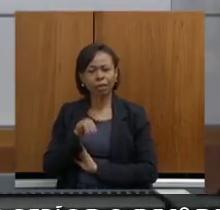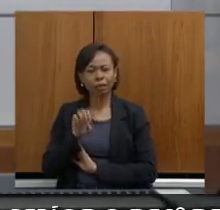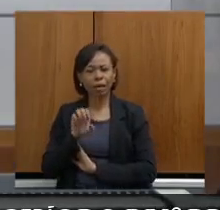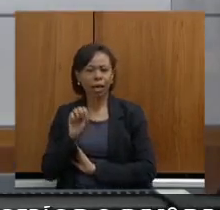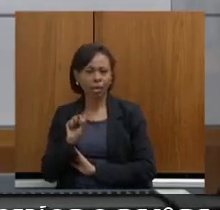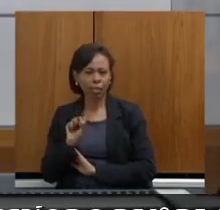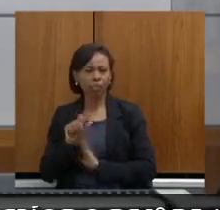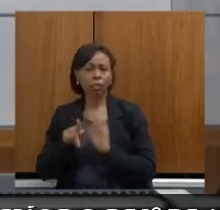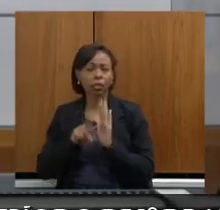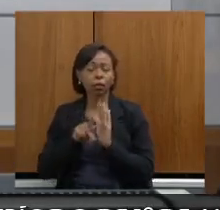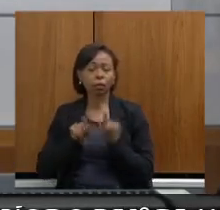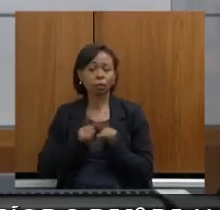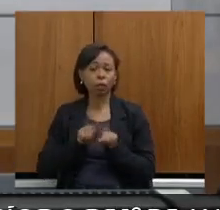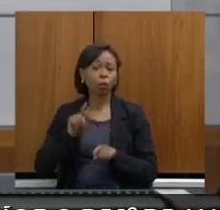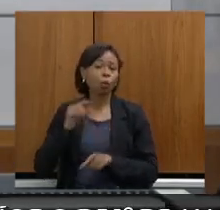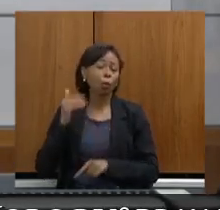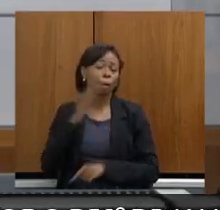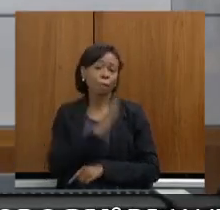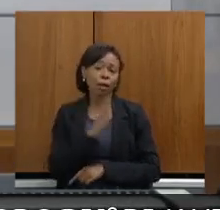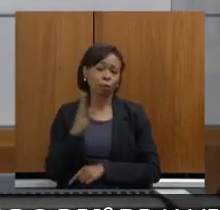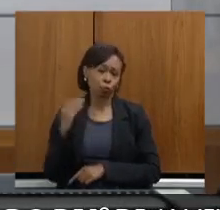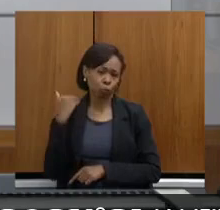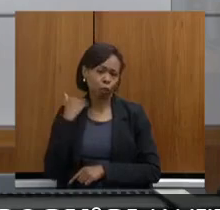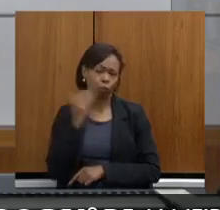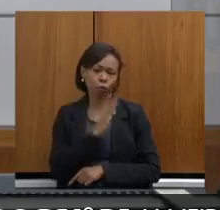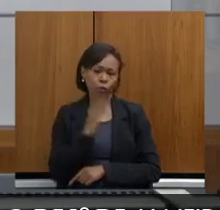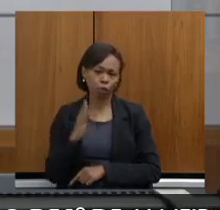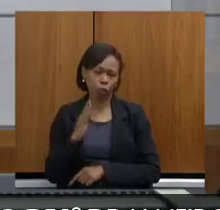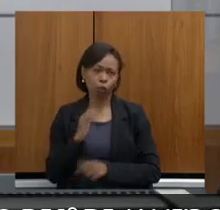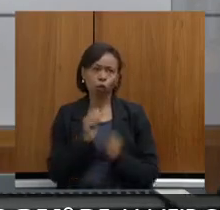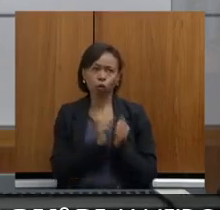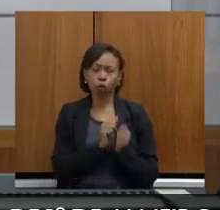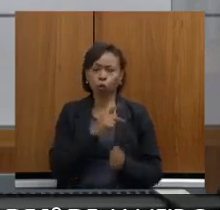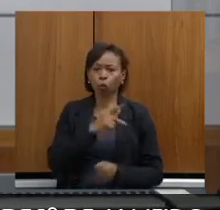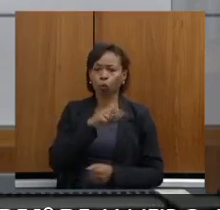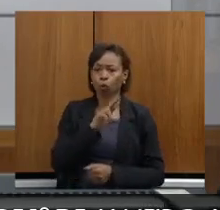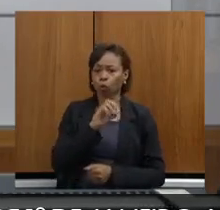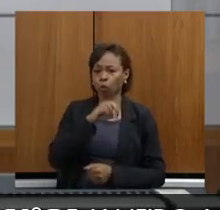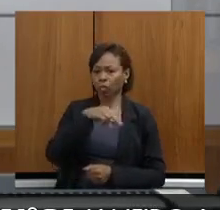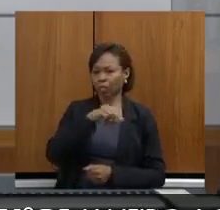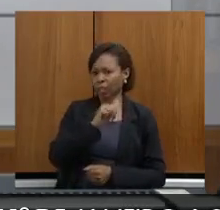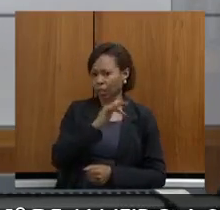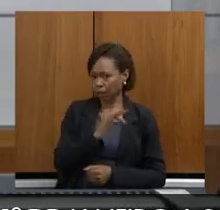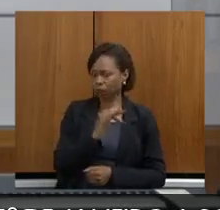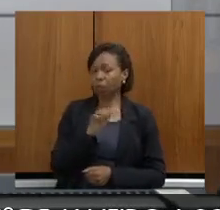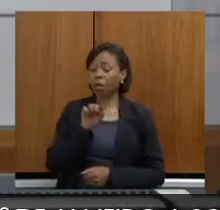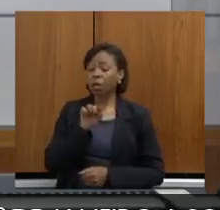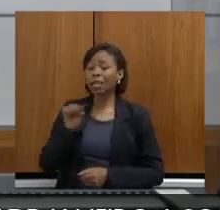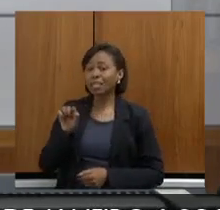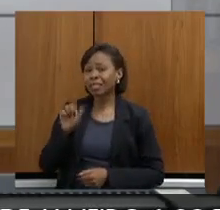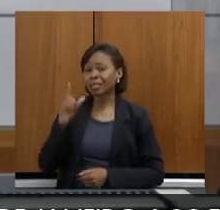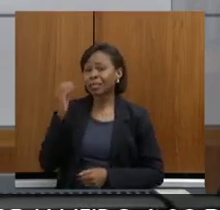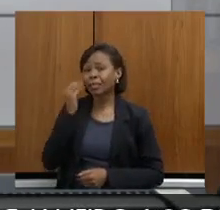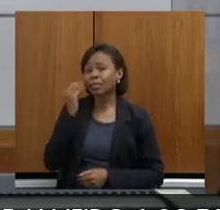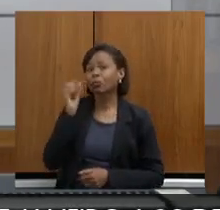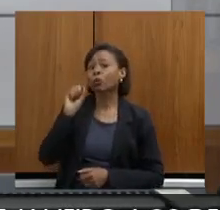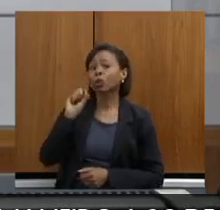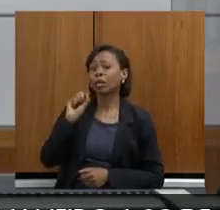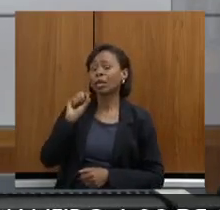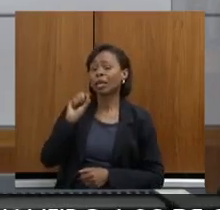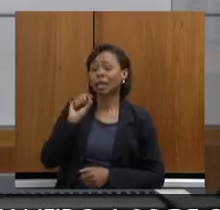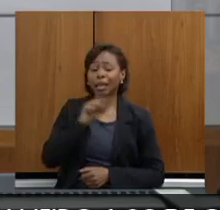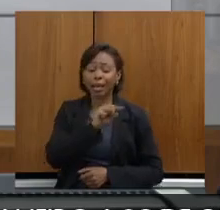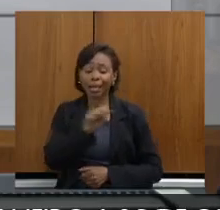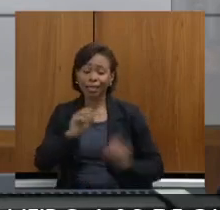e através do PRONAF Eles estavam trabalhando para que as pessoas pudessem ter a energia solar para